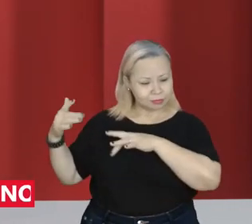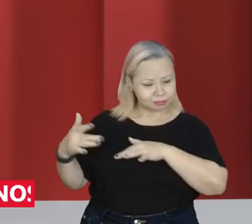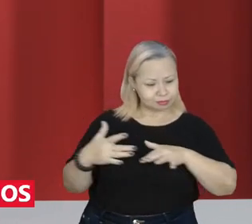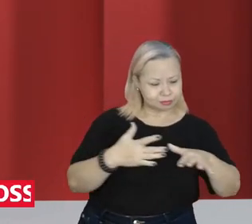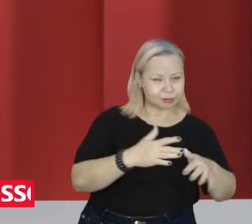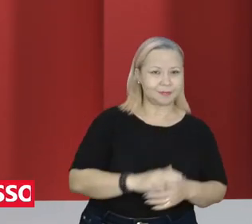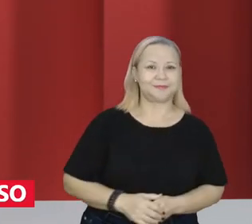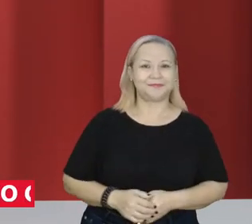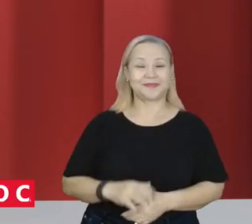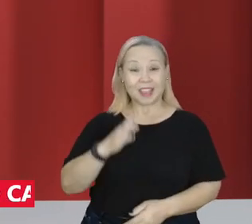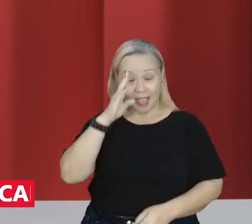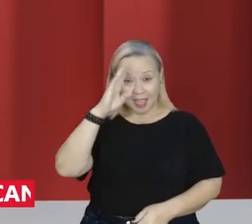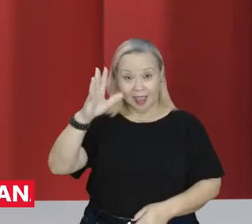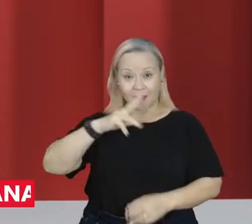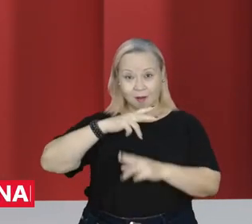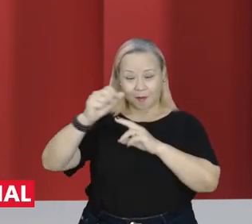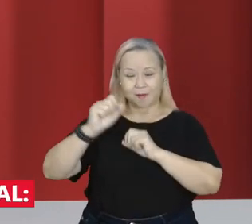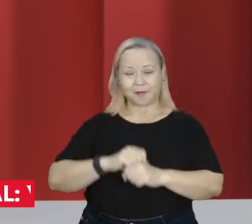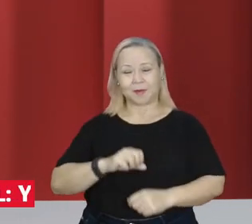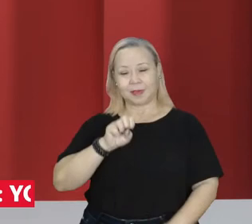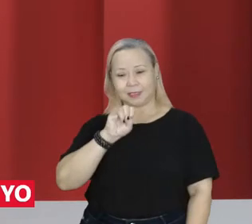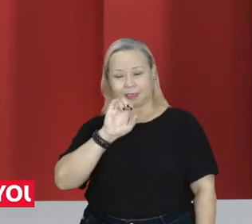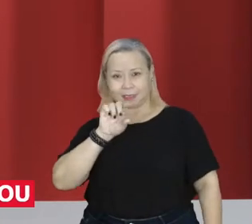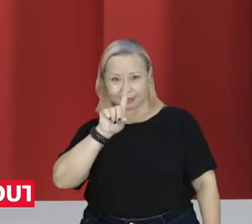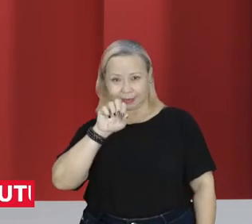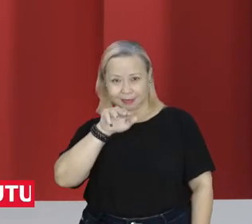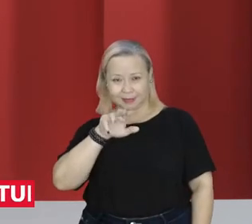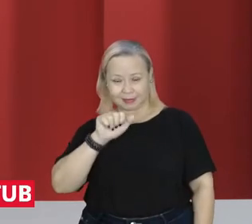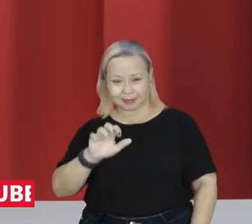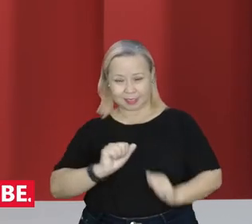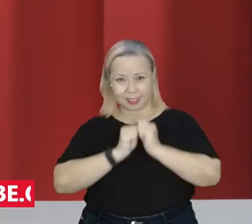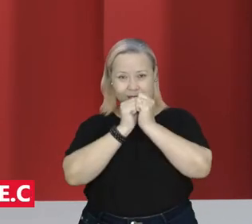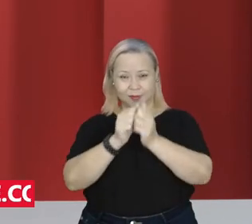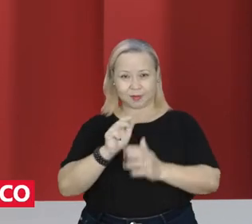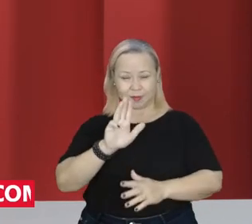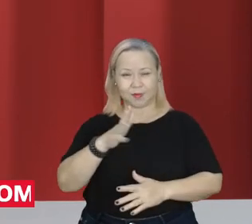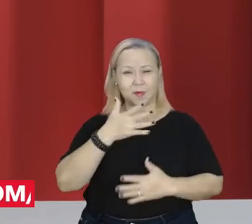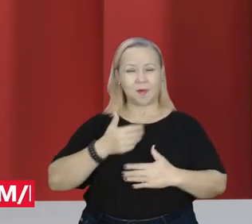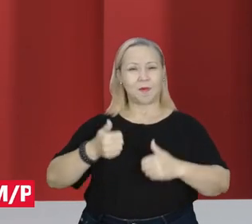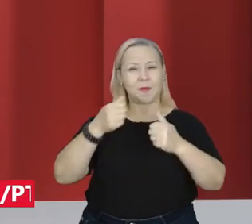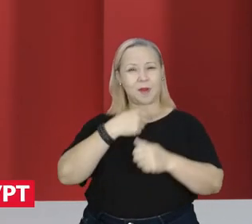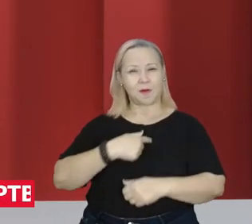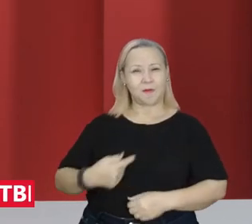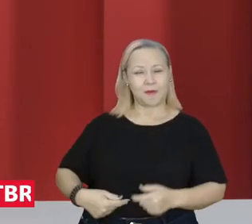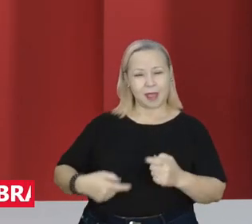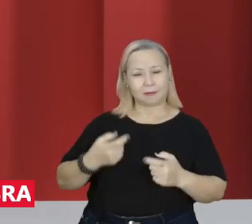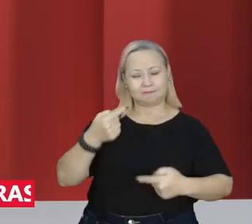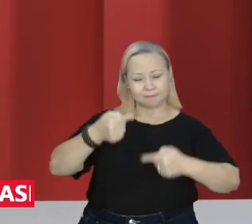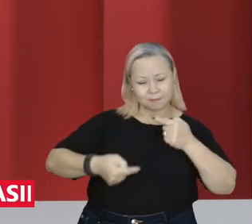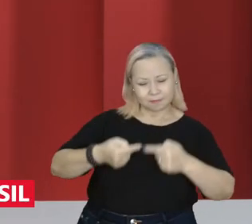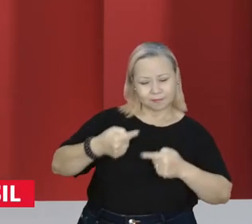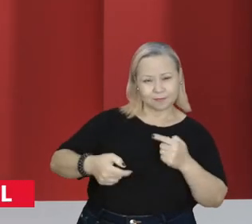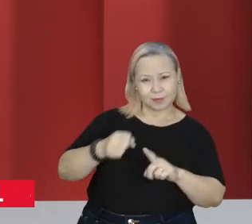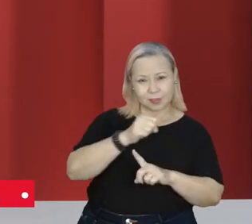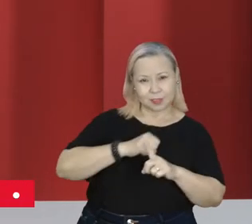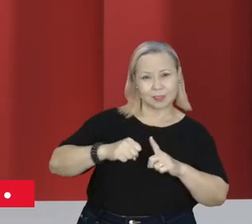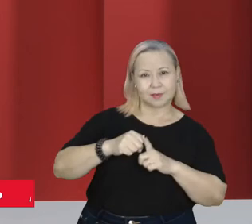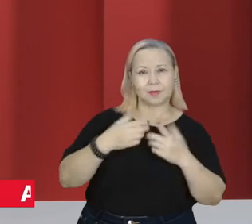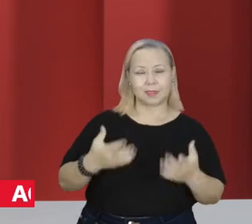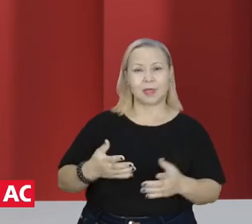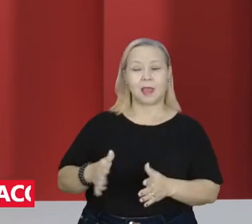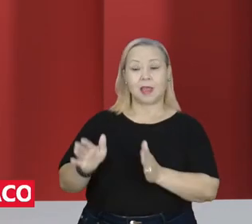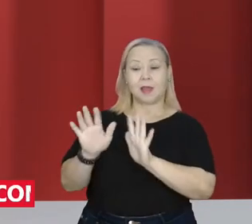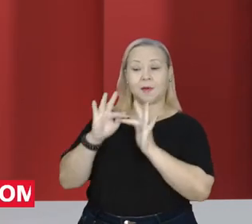vitória. Sidney Nunes, bom dia, vamos juntos com Lula, o melhor governo e políticas sociais para as famílias de baixa renda. Viva Lula. Vocês